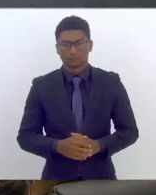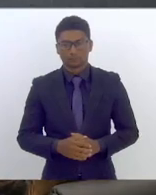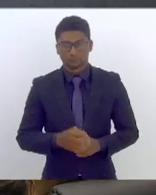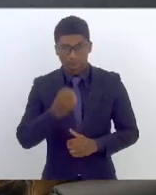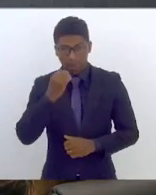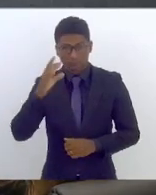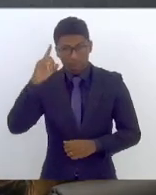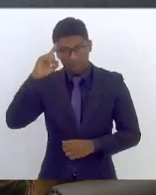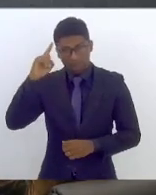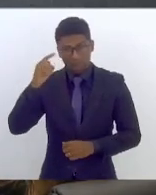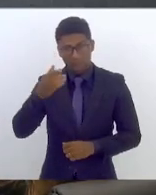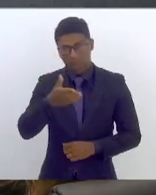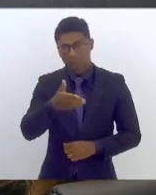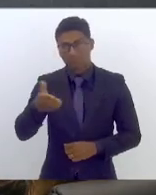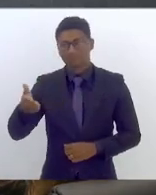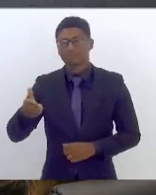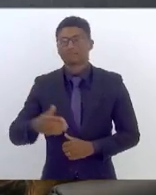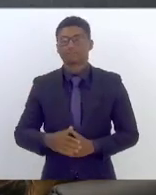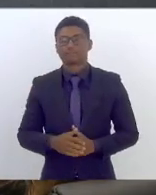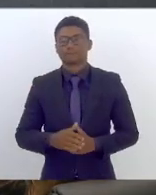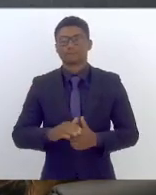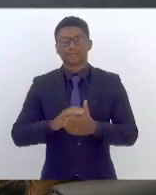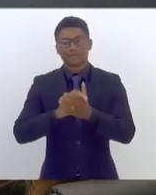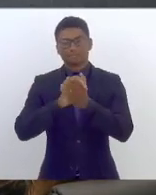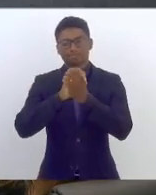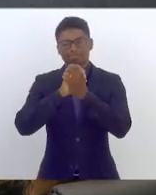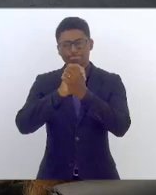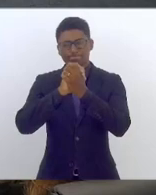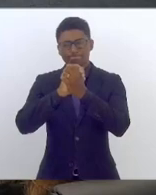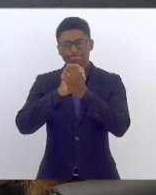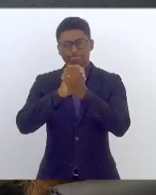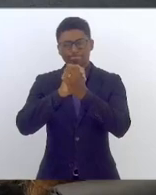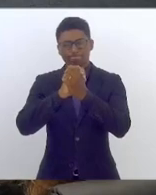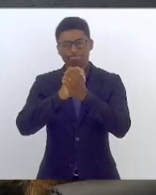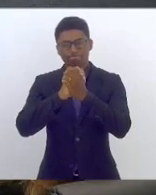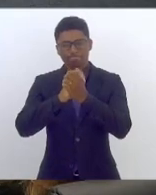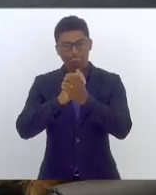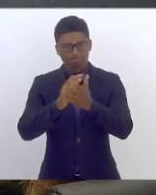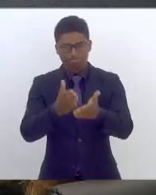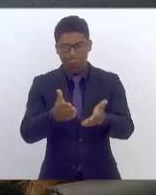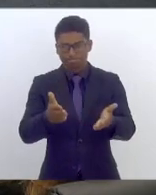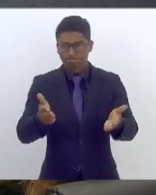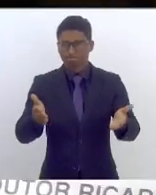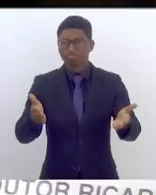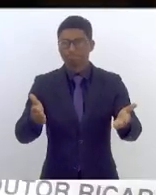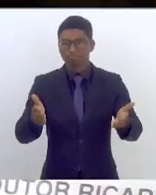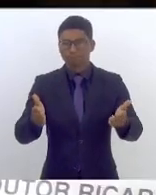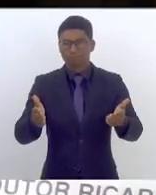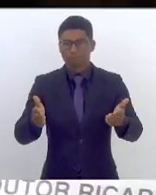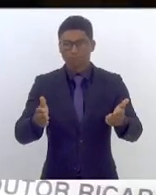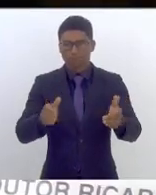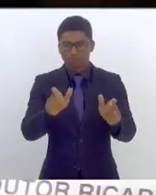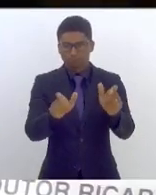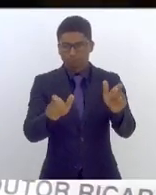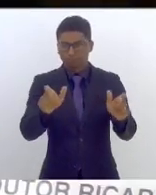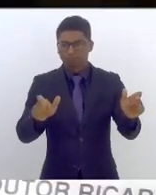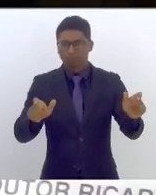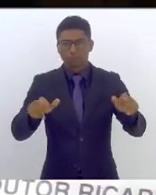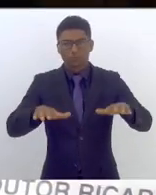Paulo a quem saúde estendendo tal saudação os demais membros do Poder Legislativo